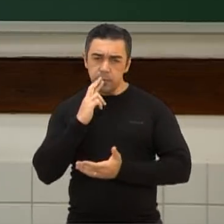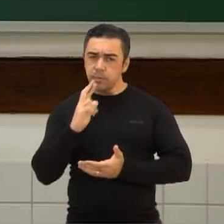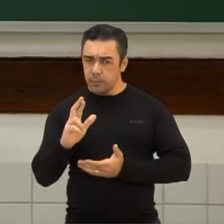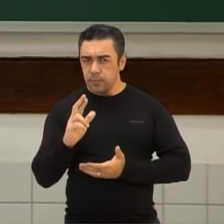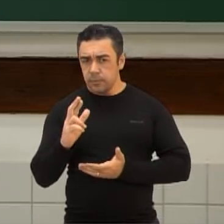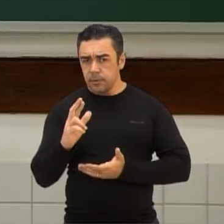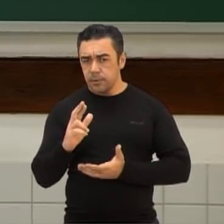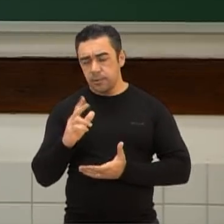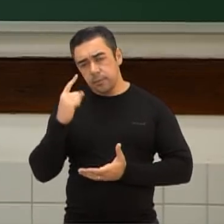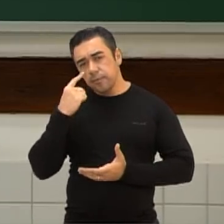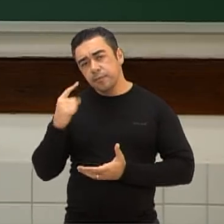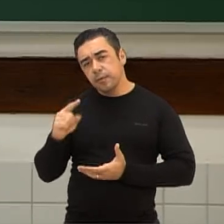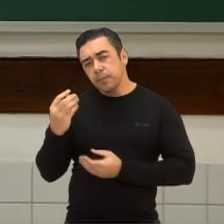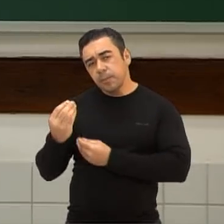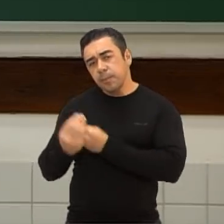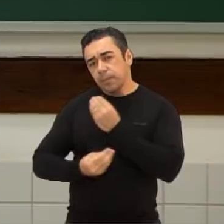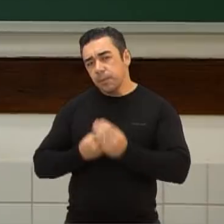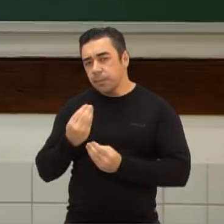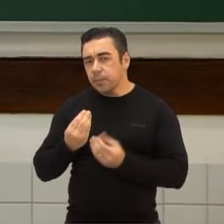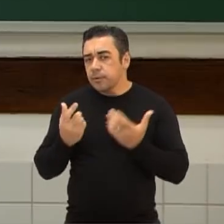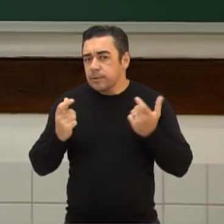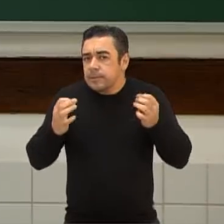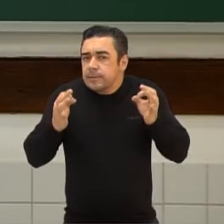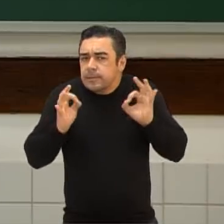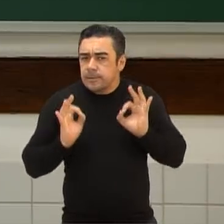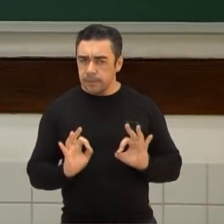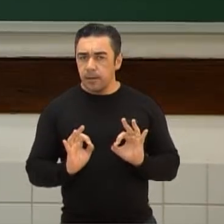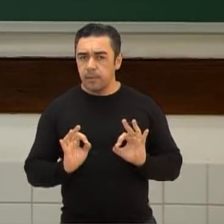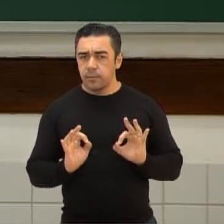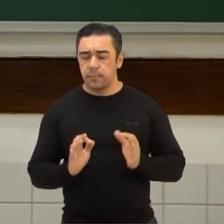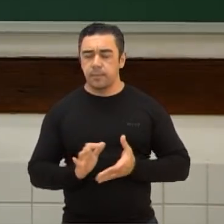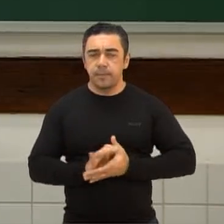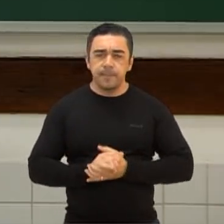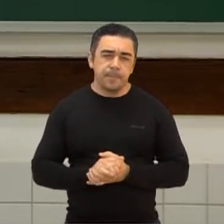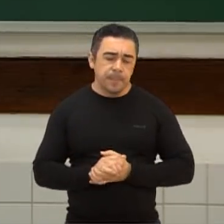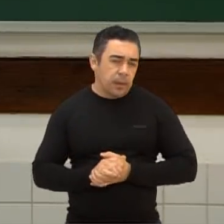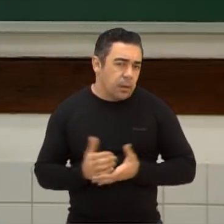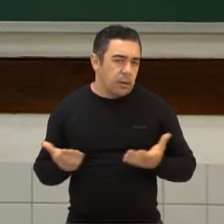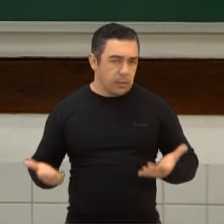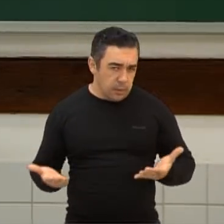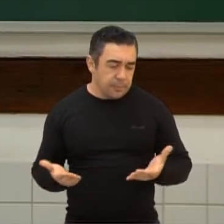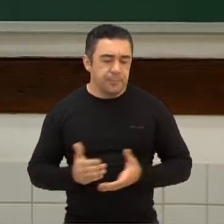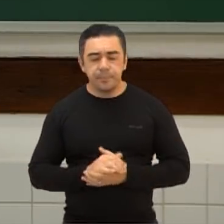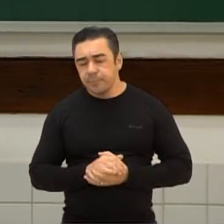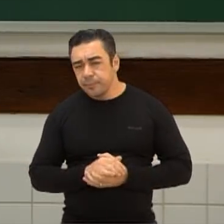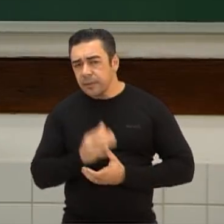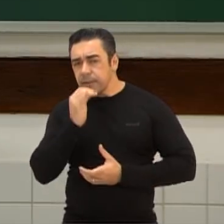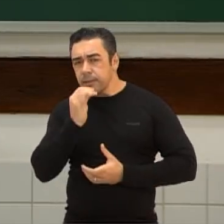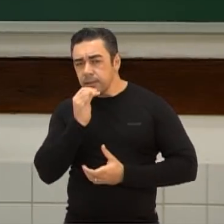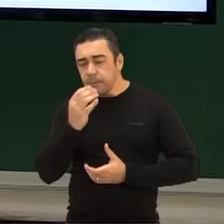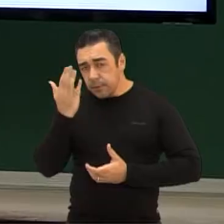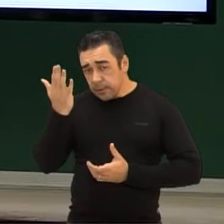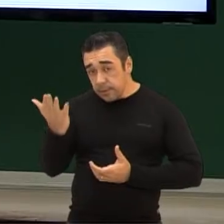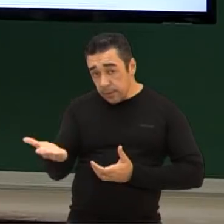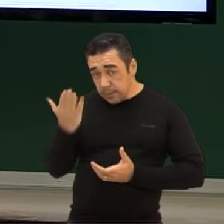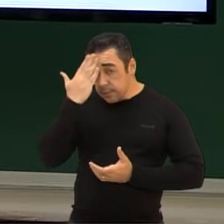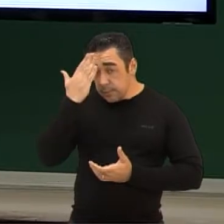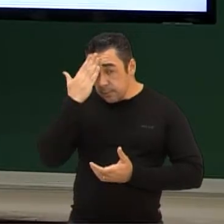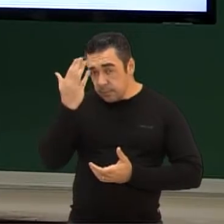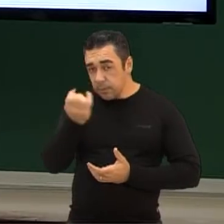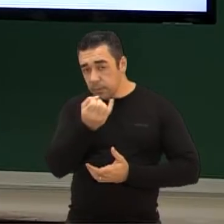alternativas, né? Para a gente ver qual cabe a esse exercício. Vejamos aqui. Então, eu quero